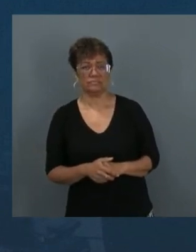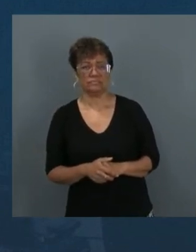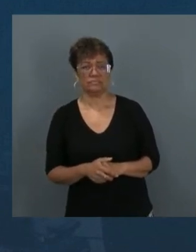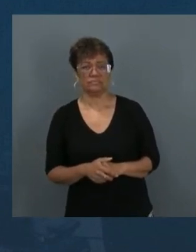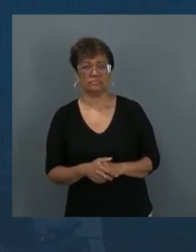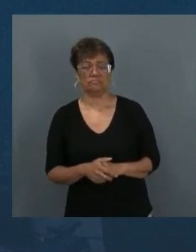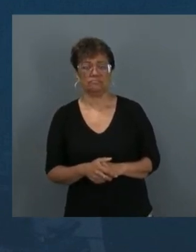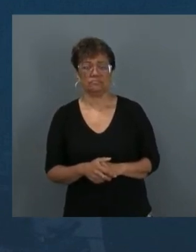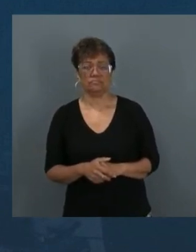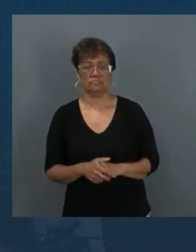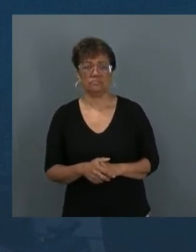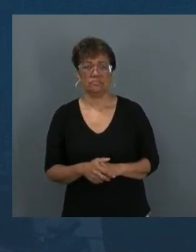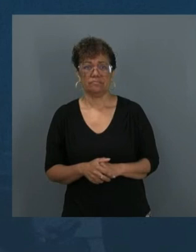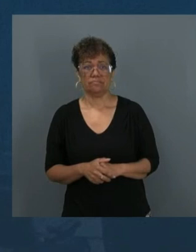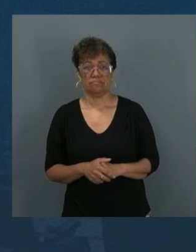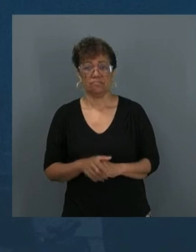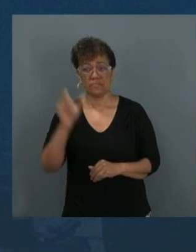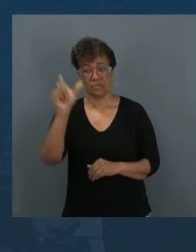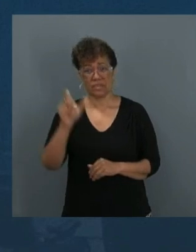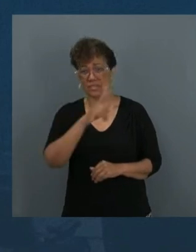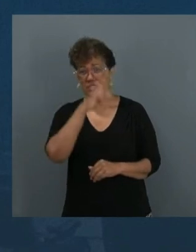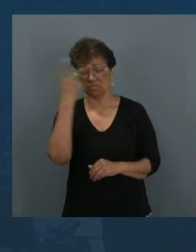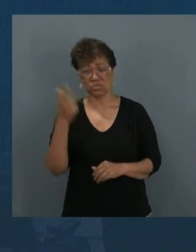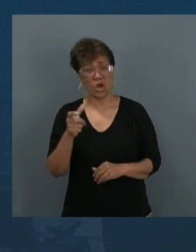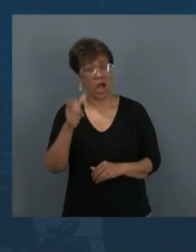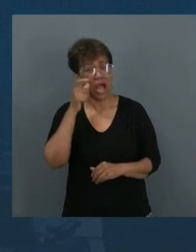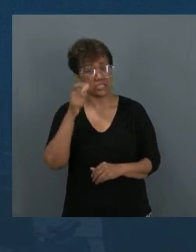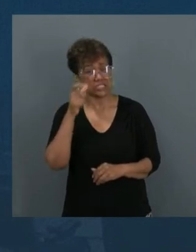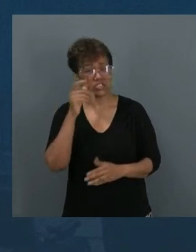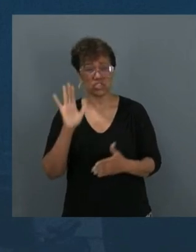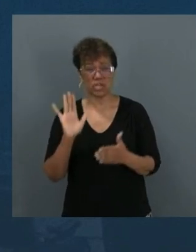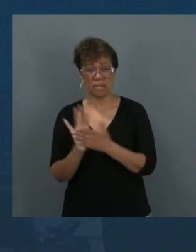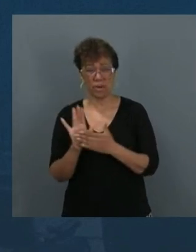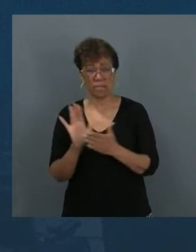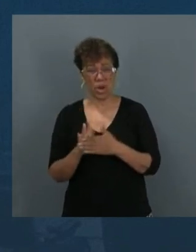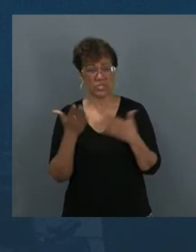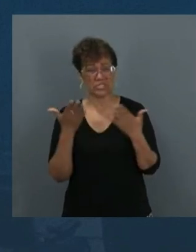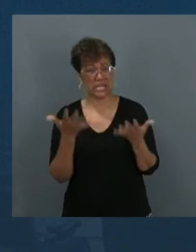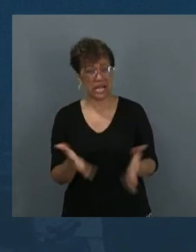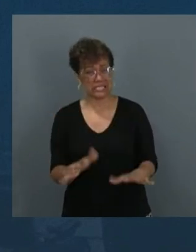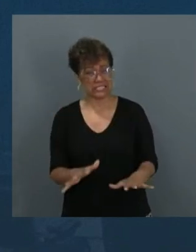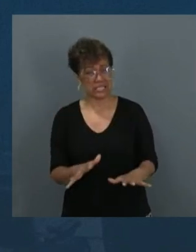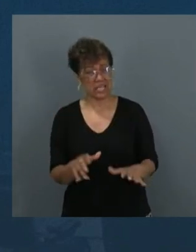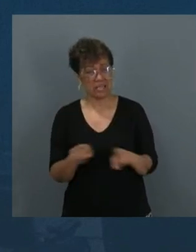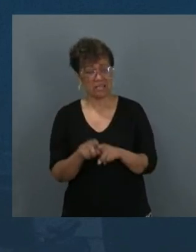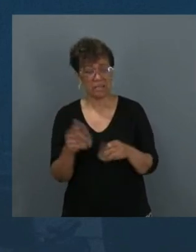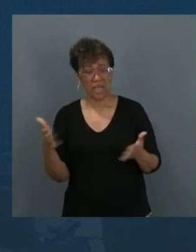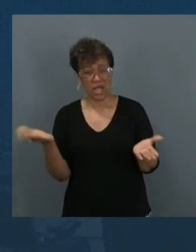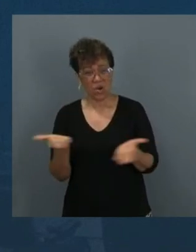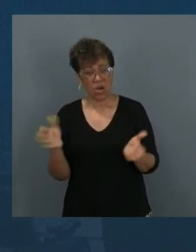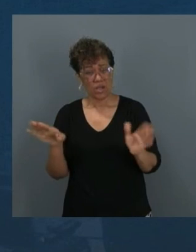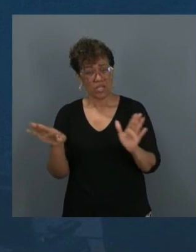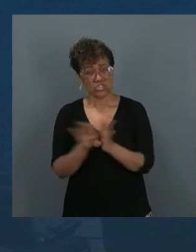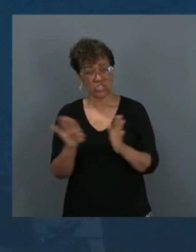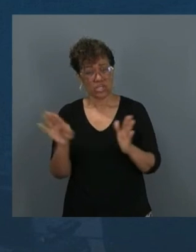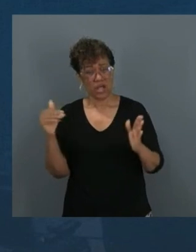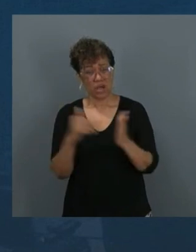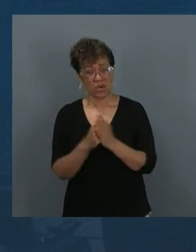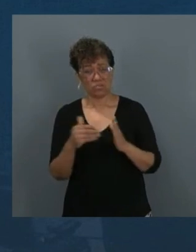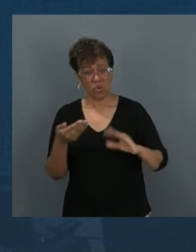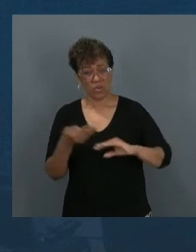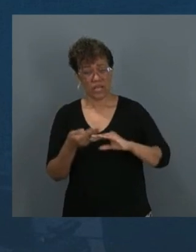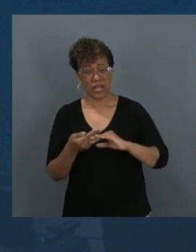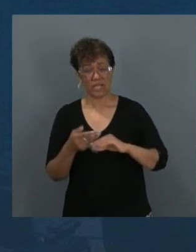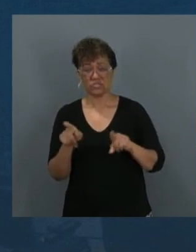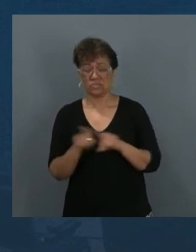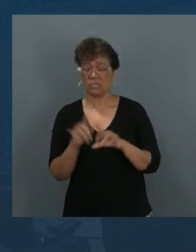muito decepcionante assistir uma proposta dessa chegar ao Congresso. Eu quero